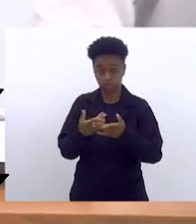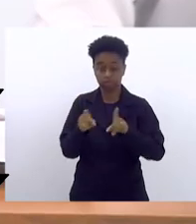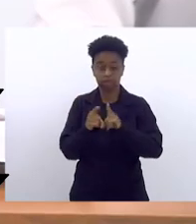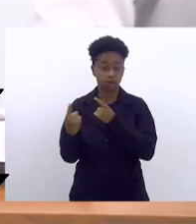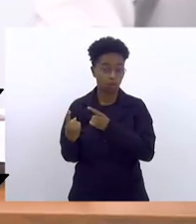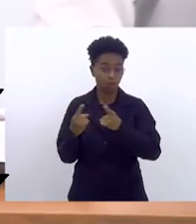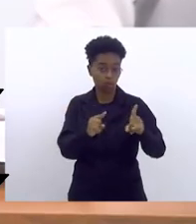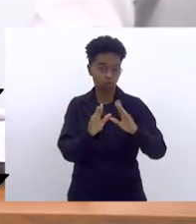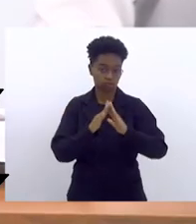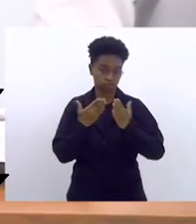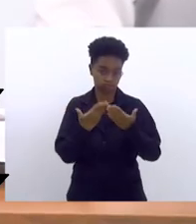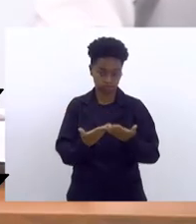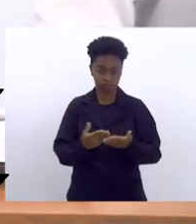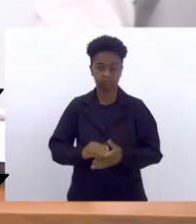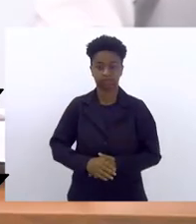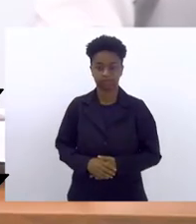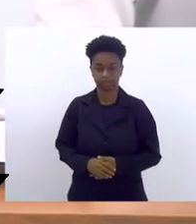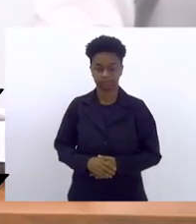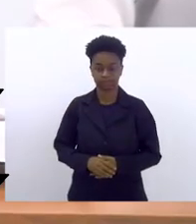contra as escolas.